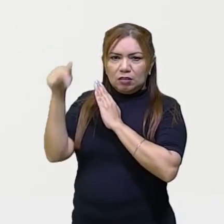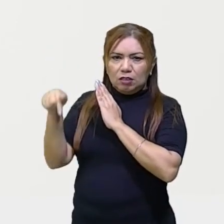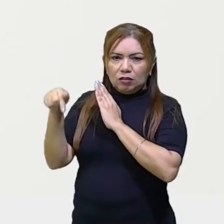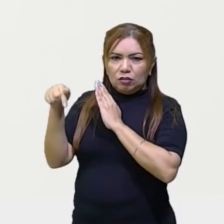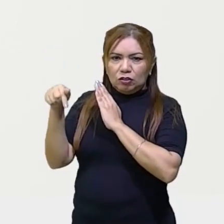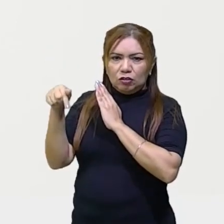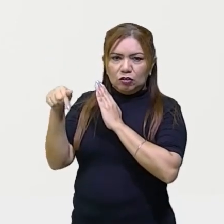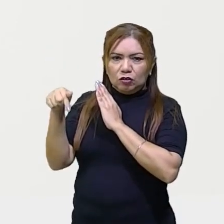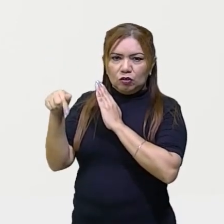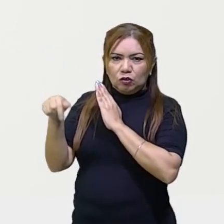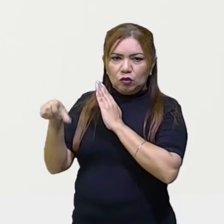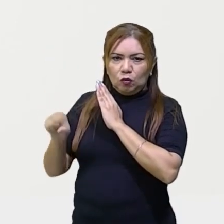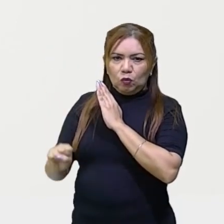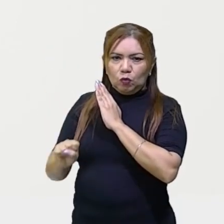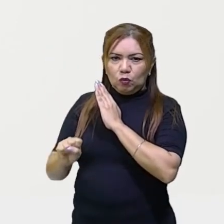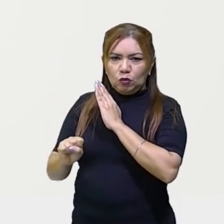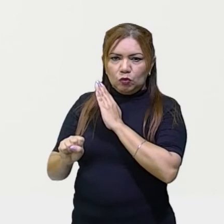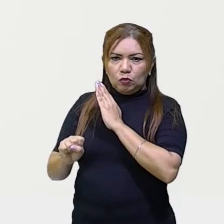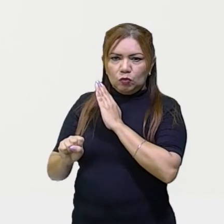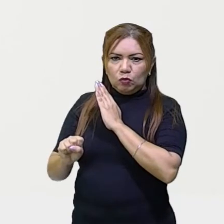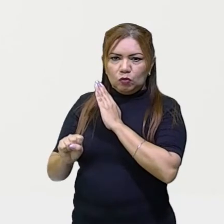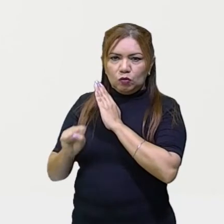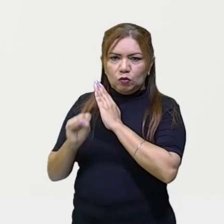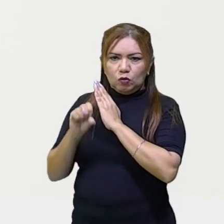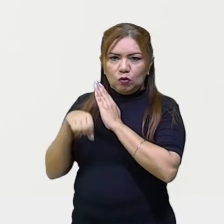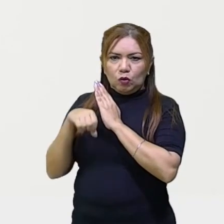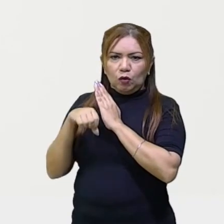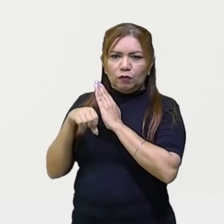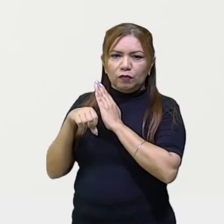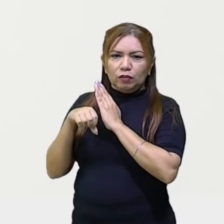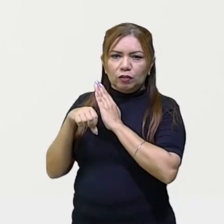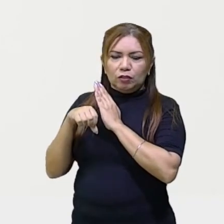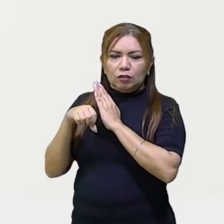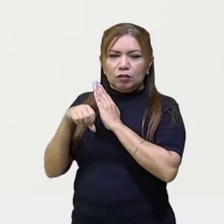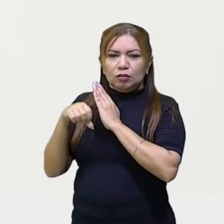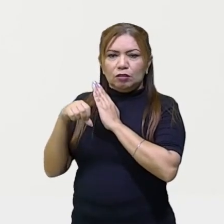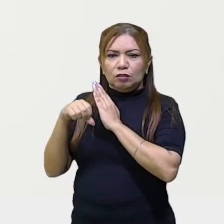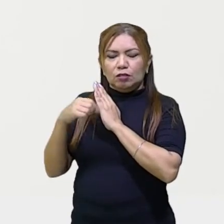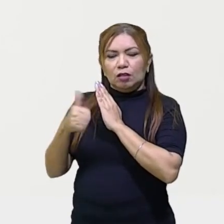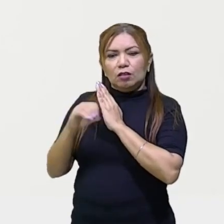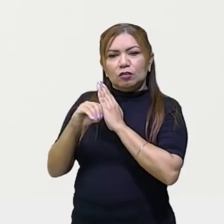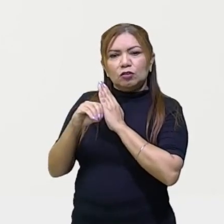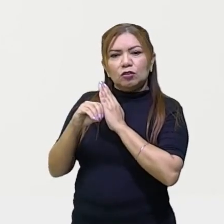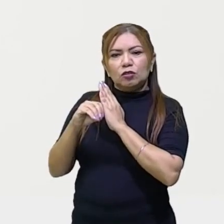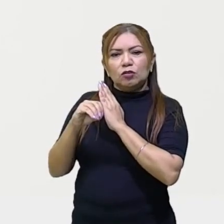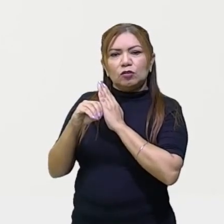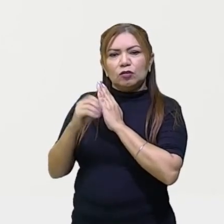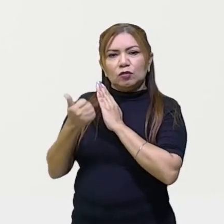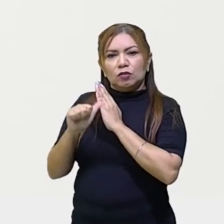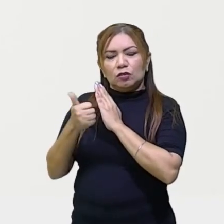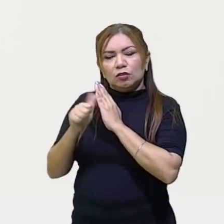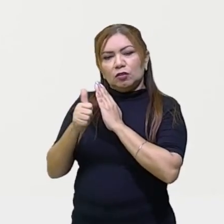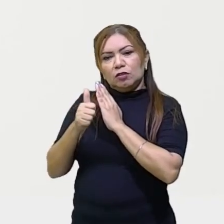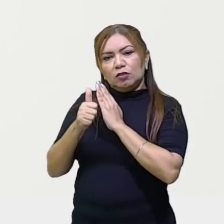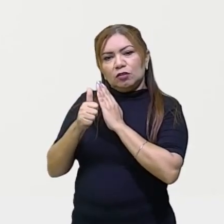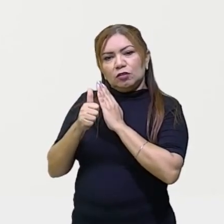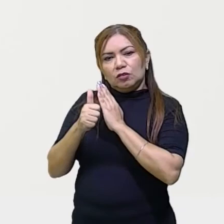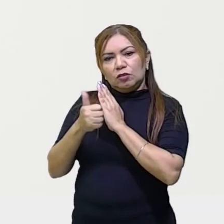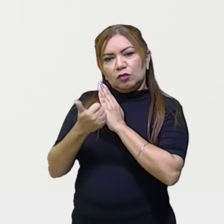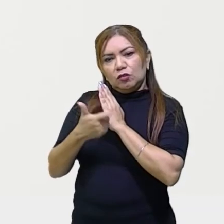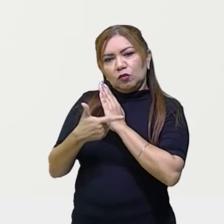17 e oito nove dez onze